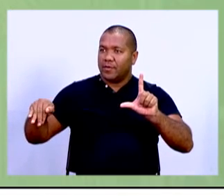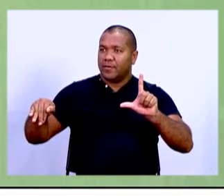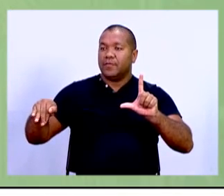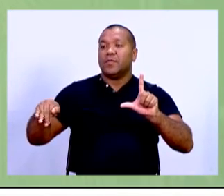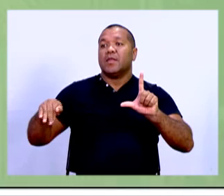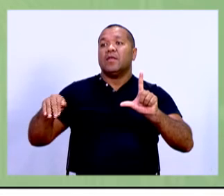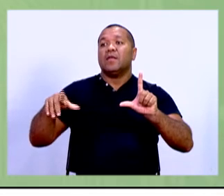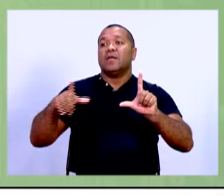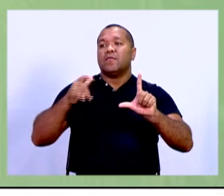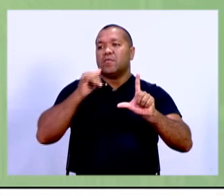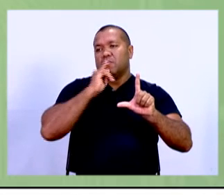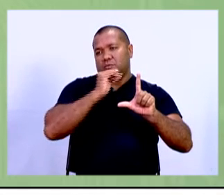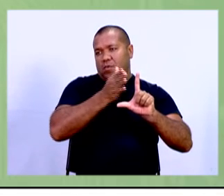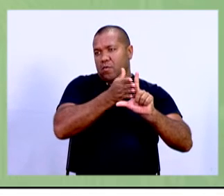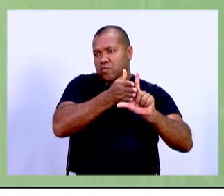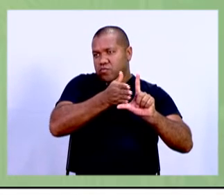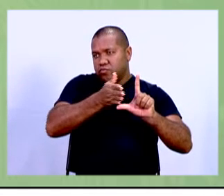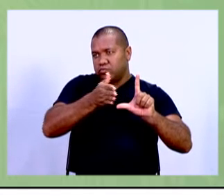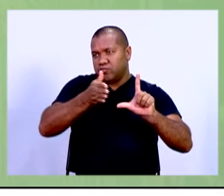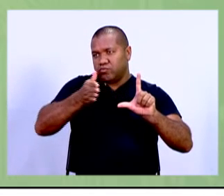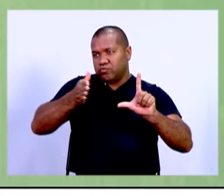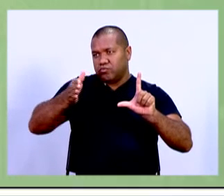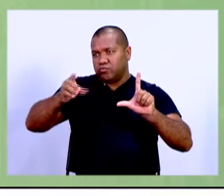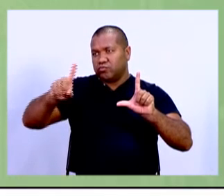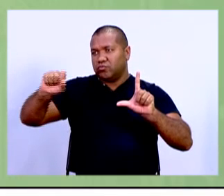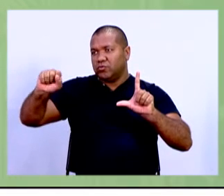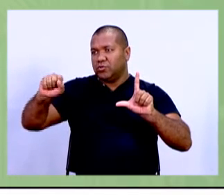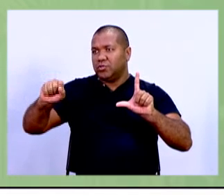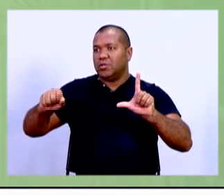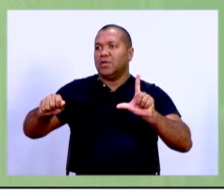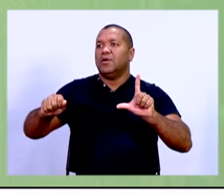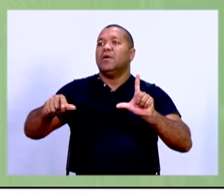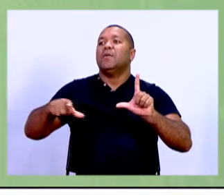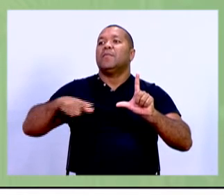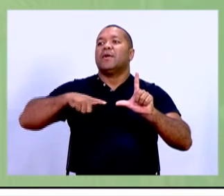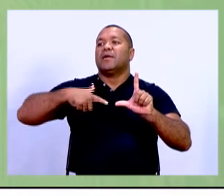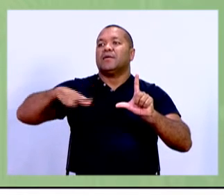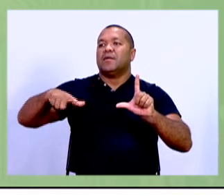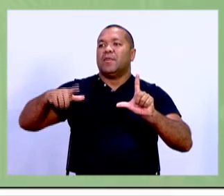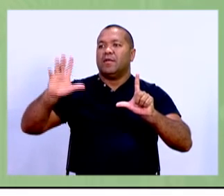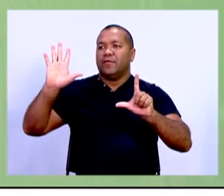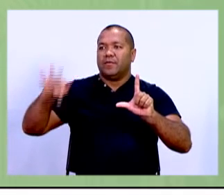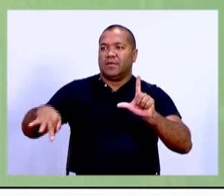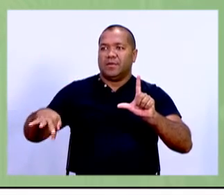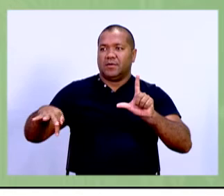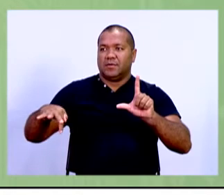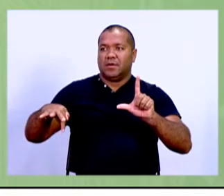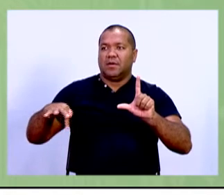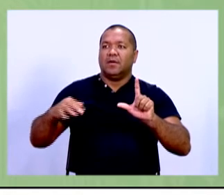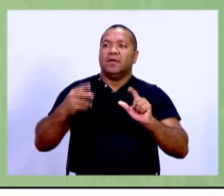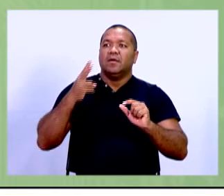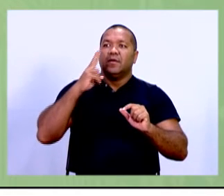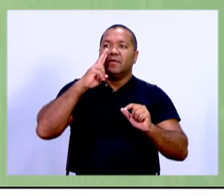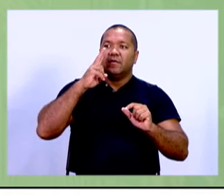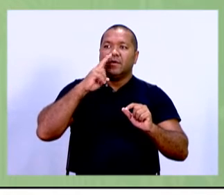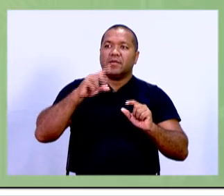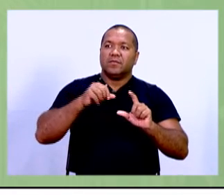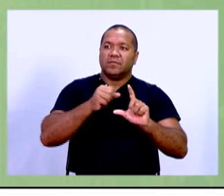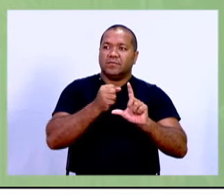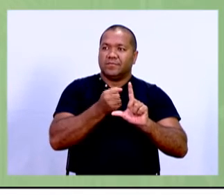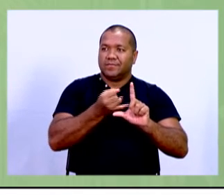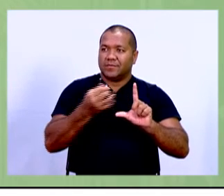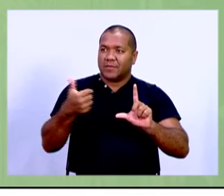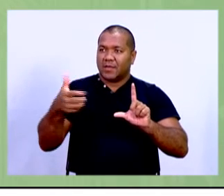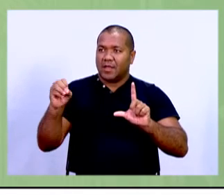dizer que ele vai durar 10 dias, certo, pessoal? 10 dias. Então tá aqui, ó. Eu tenho 10 stories. Eu coloquei stories porque é uma